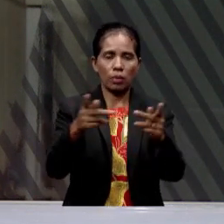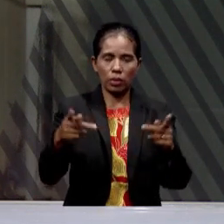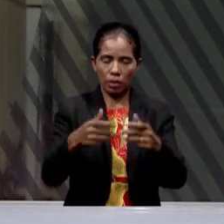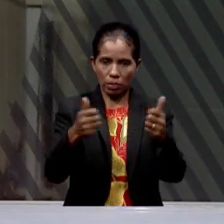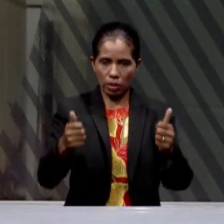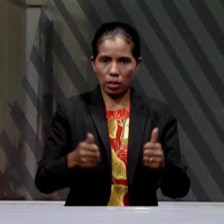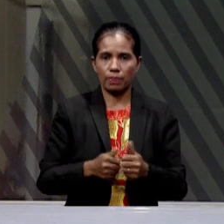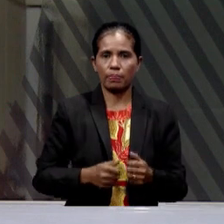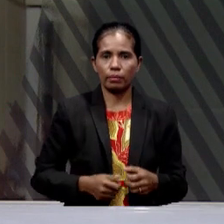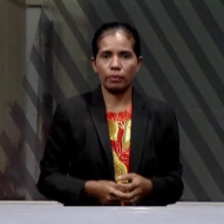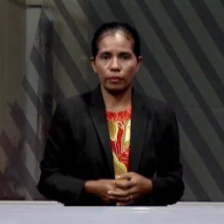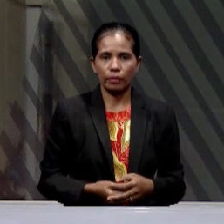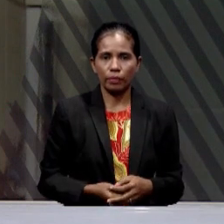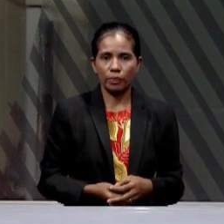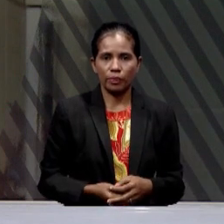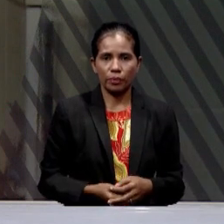administrativo.